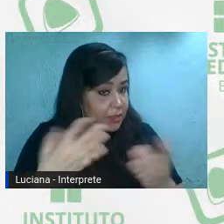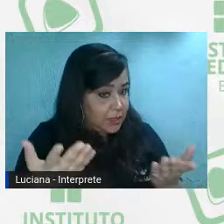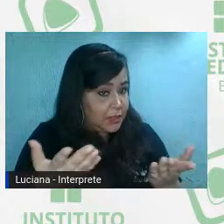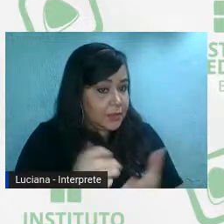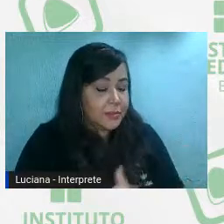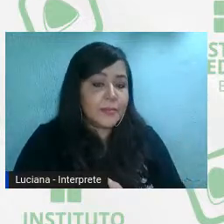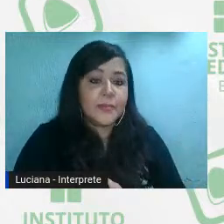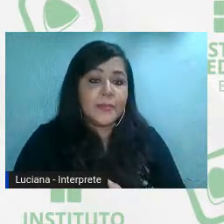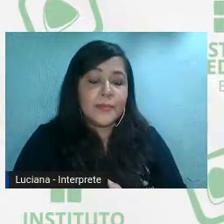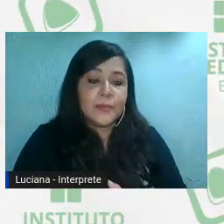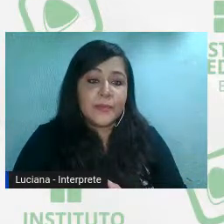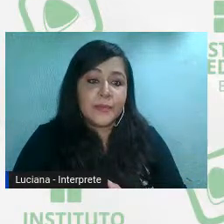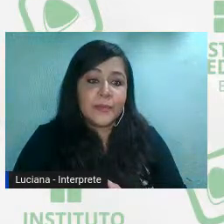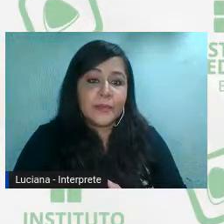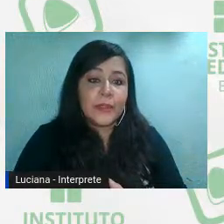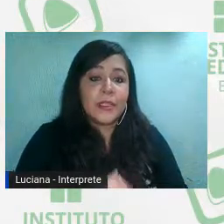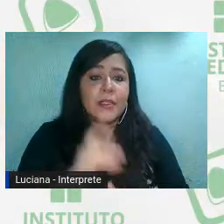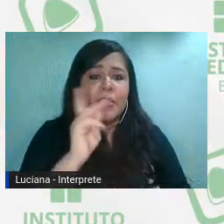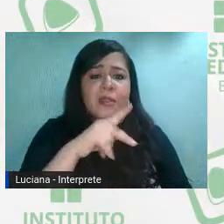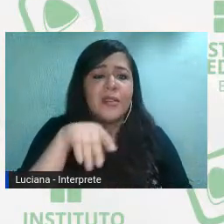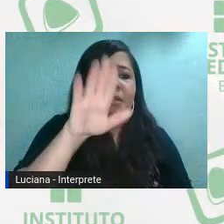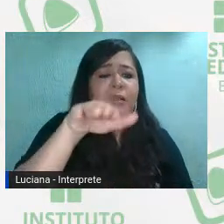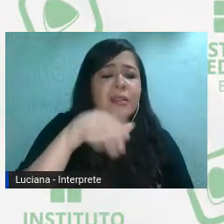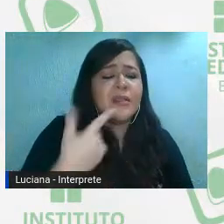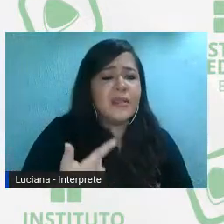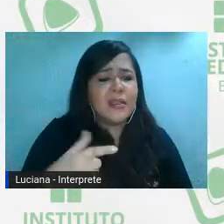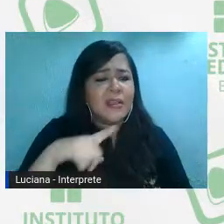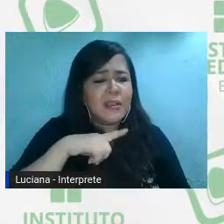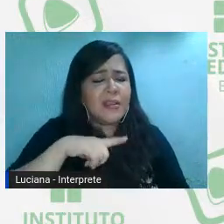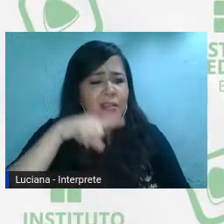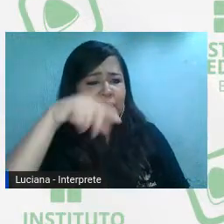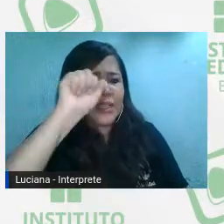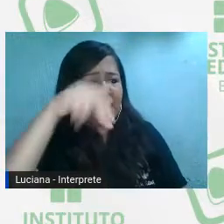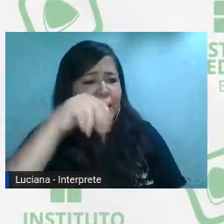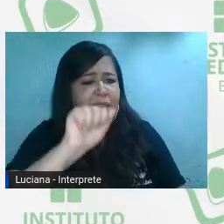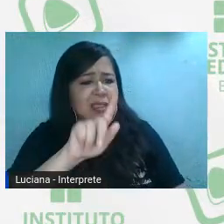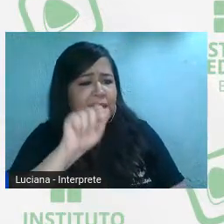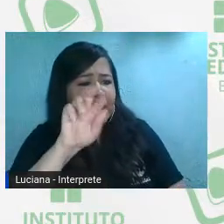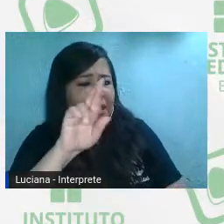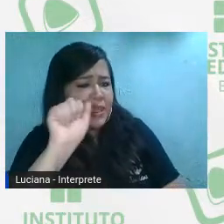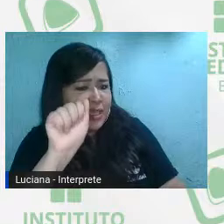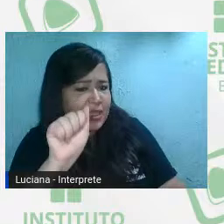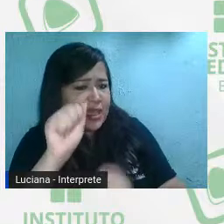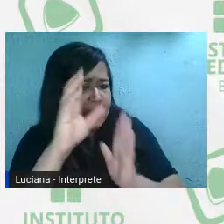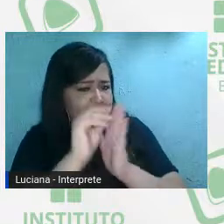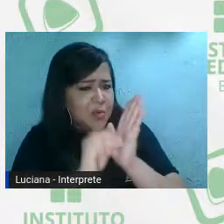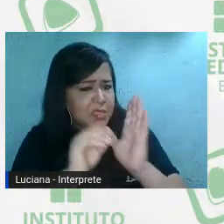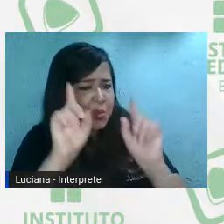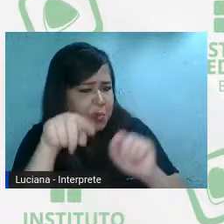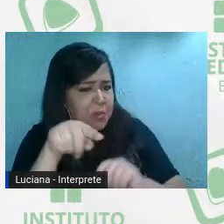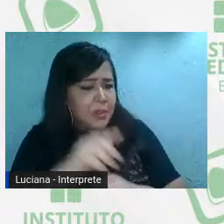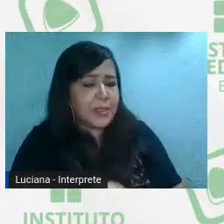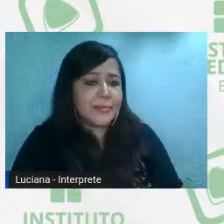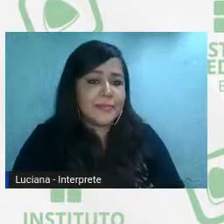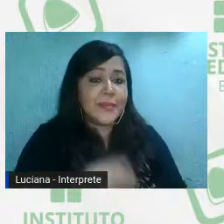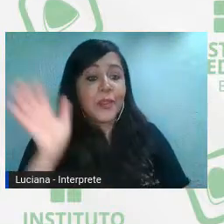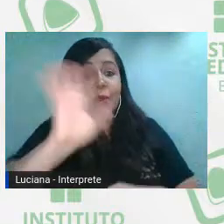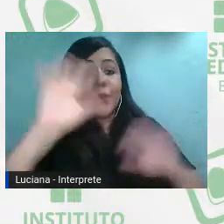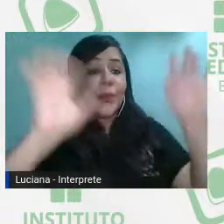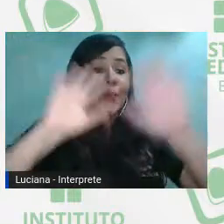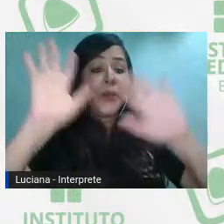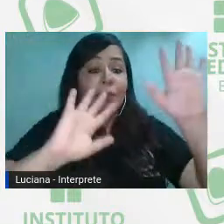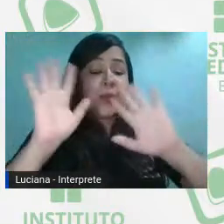Ô, professor, é nesse conteúdo que fala de anagrama? Olá, galera. Vocês estão me ouvindo? Tem alguém aí me ouvindo?